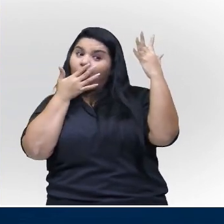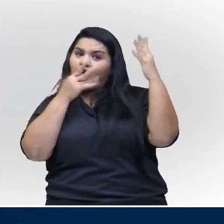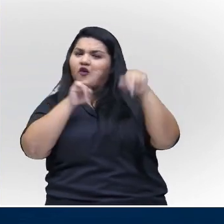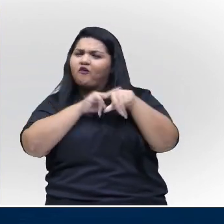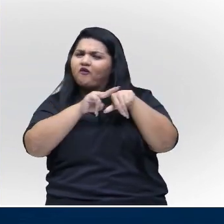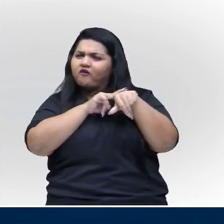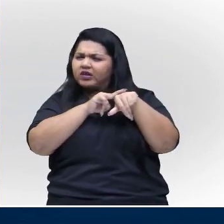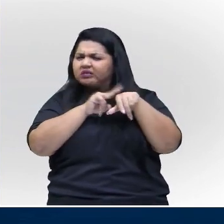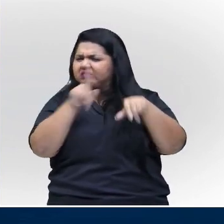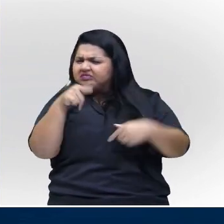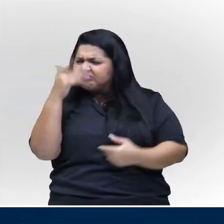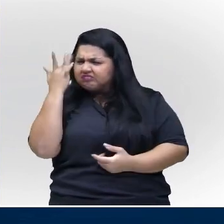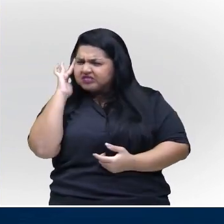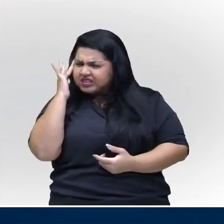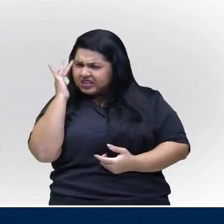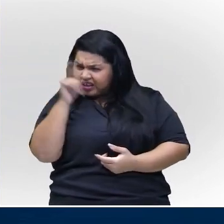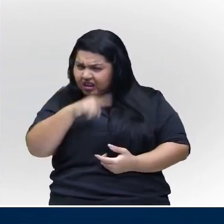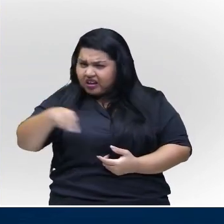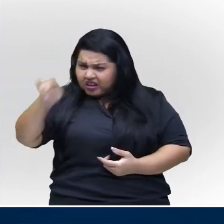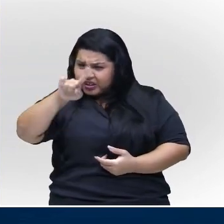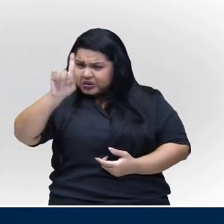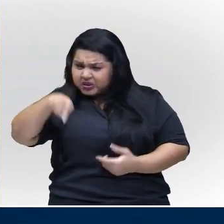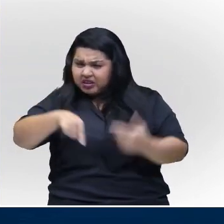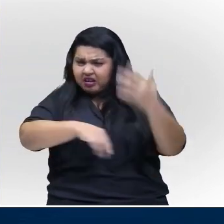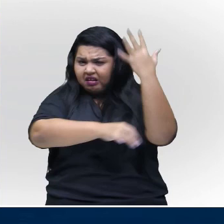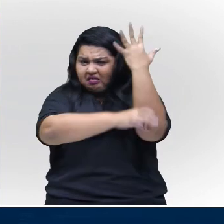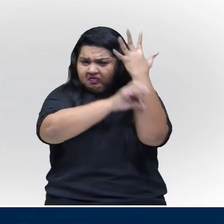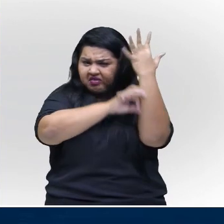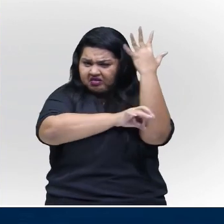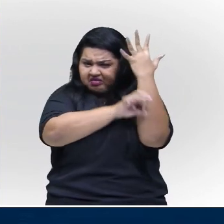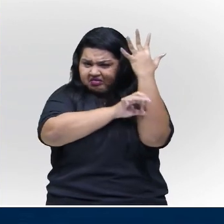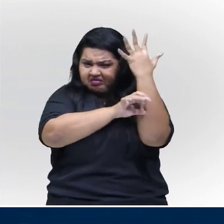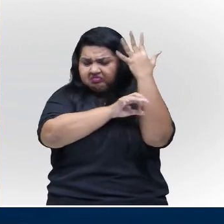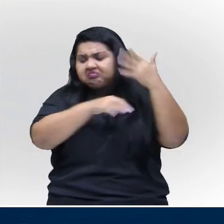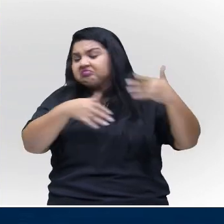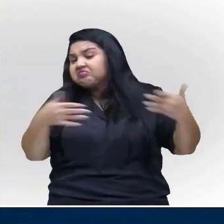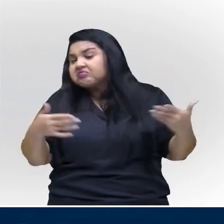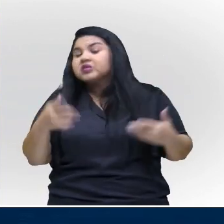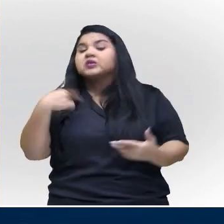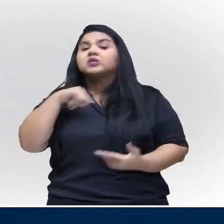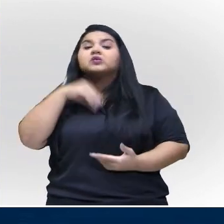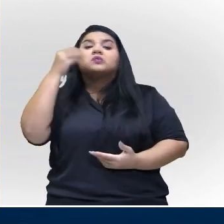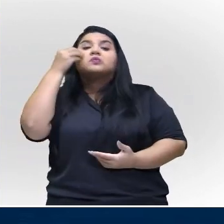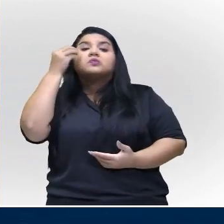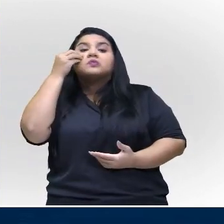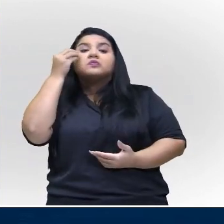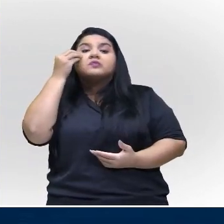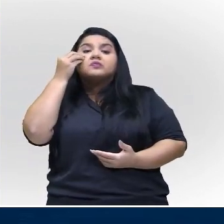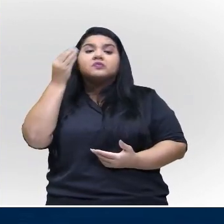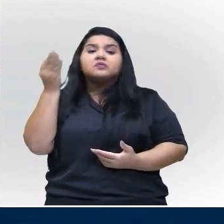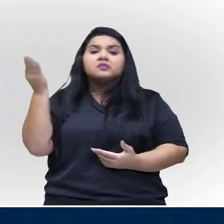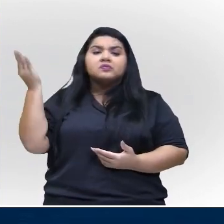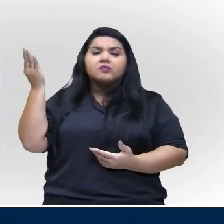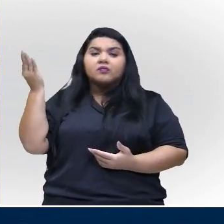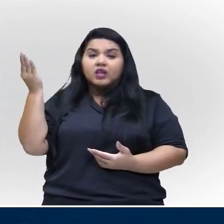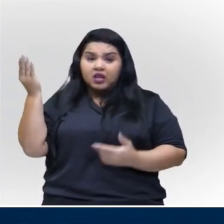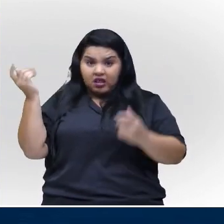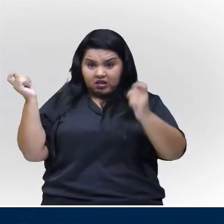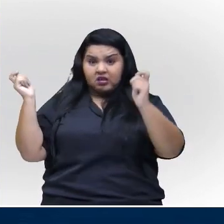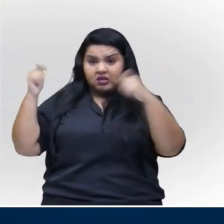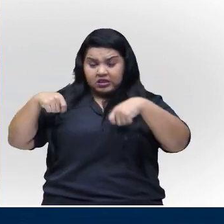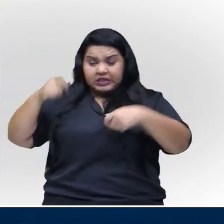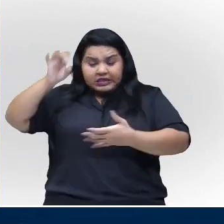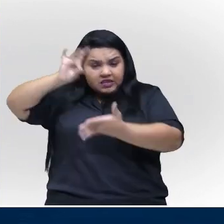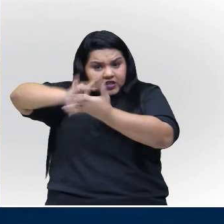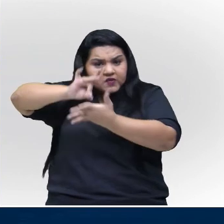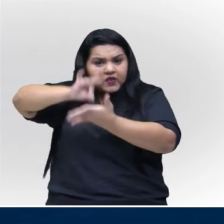será que ela é uma célula vegetal? Será que ela tem esse pigmento da clorofila? Né? Então, como a gente está observando, para ela ser considerada uma célula